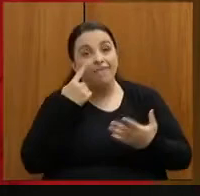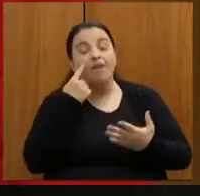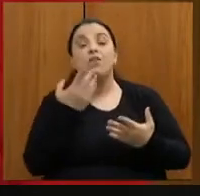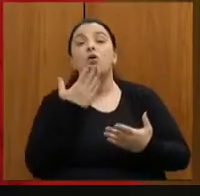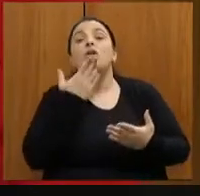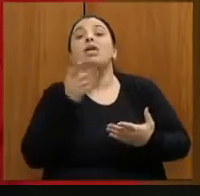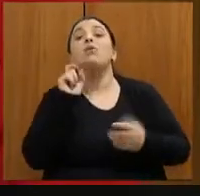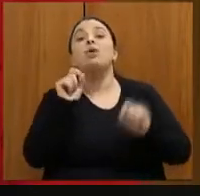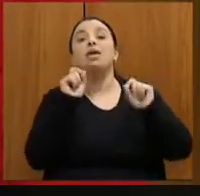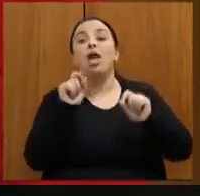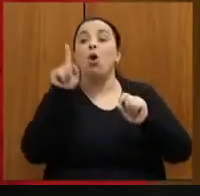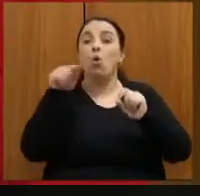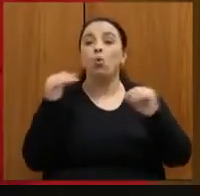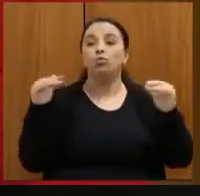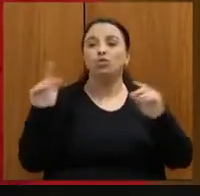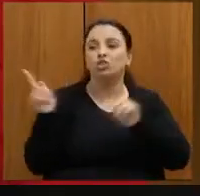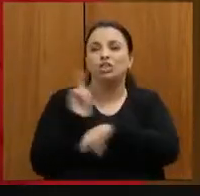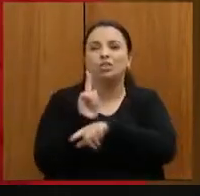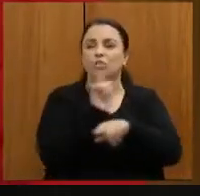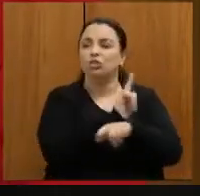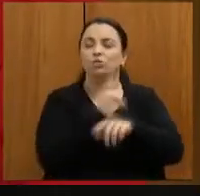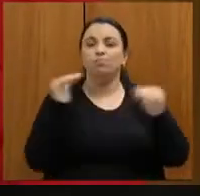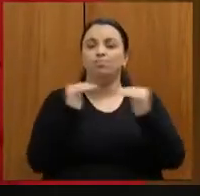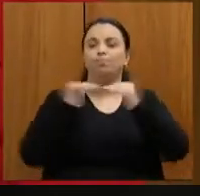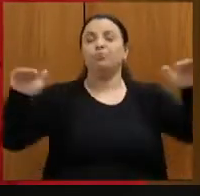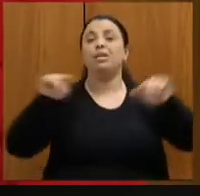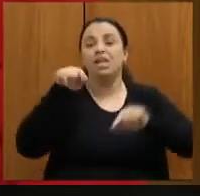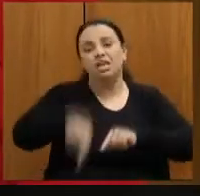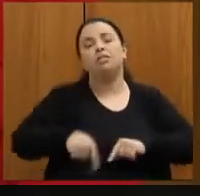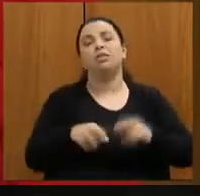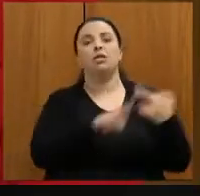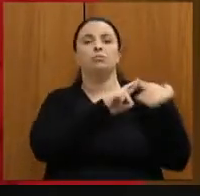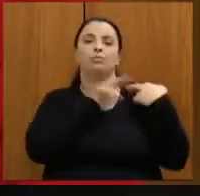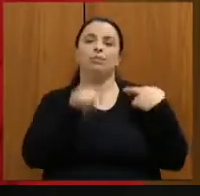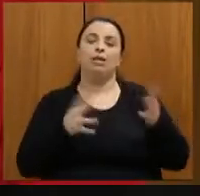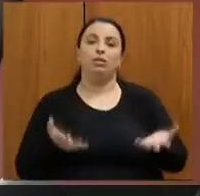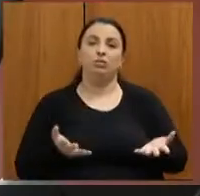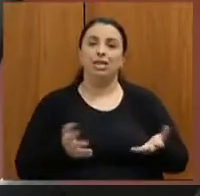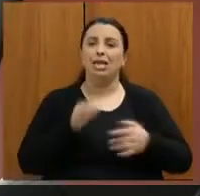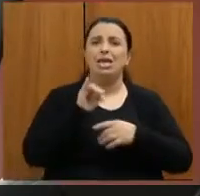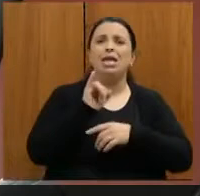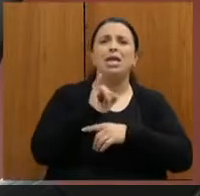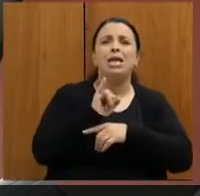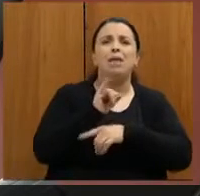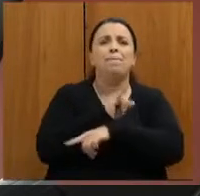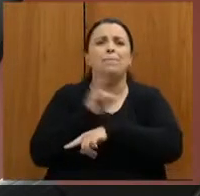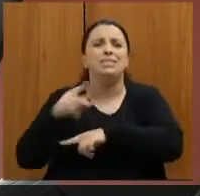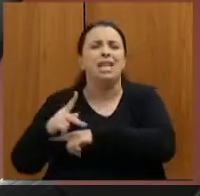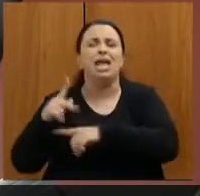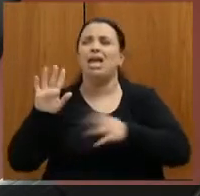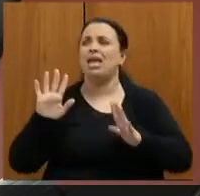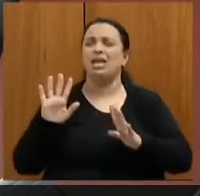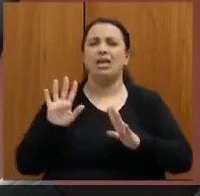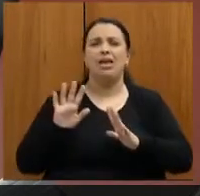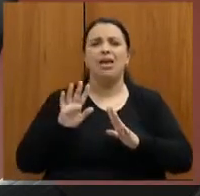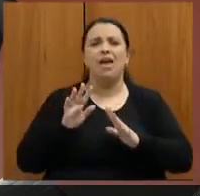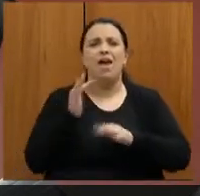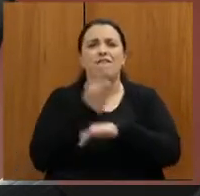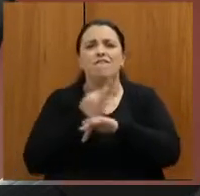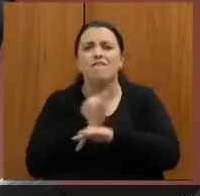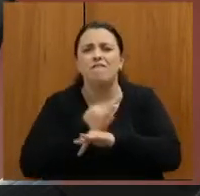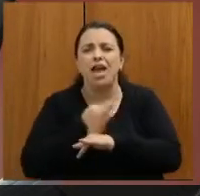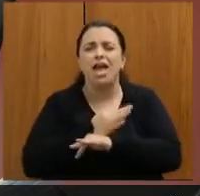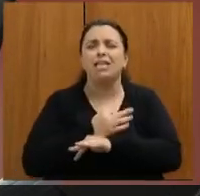choque de gestão é como responsável por tudo isso Ipsemg férias-prêmio educação que vocês quiserem a gente conversa mas não